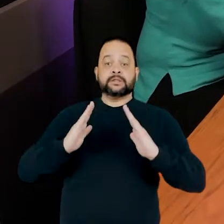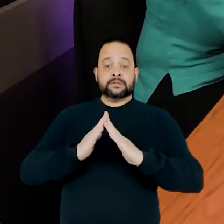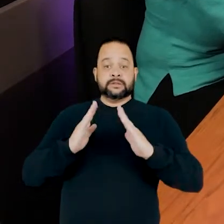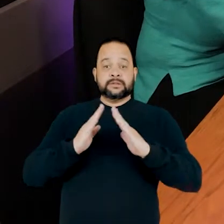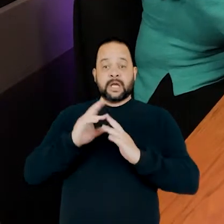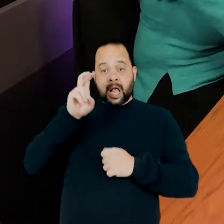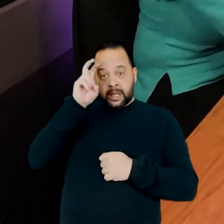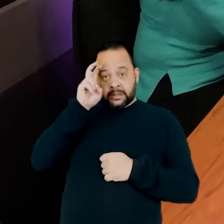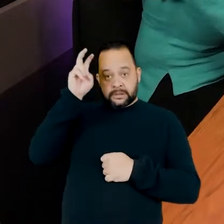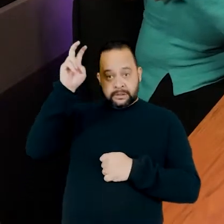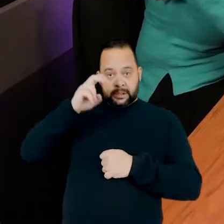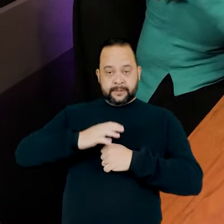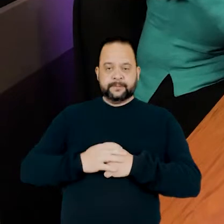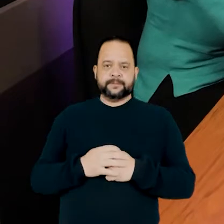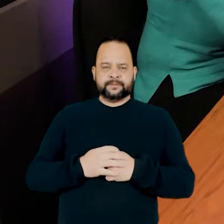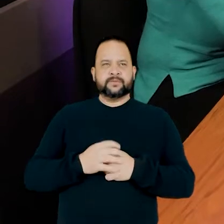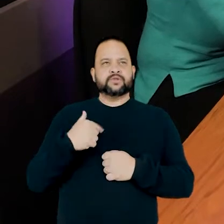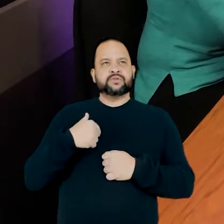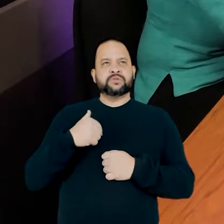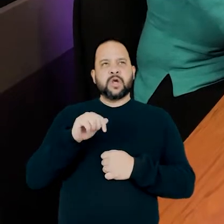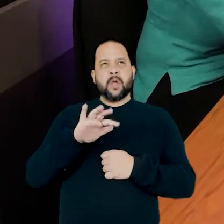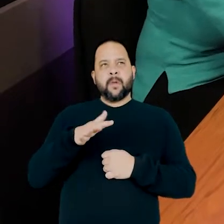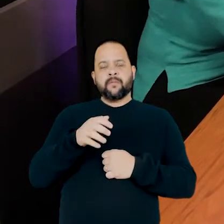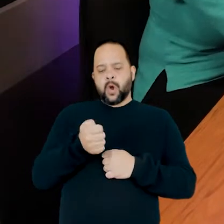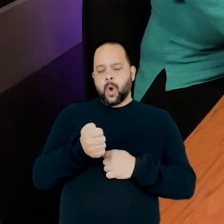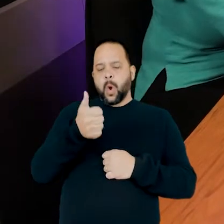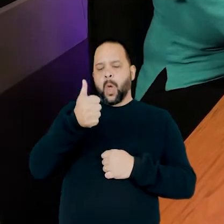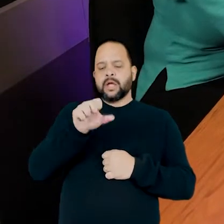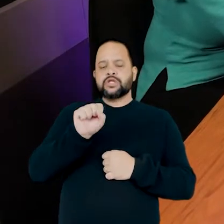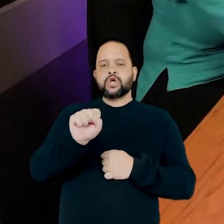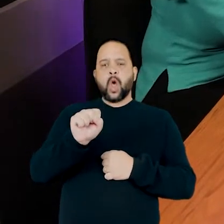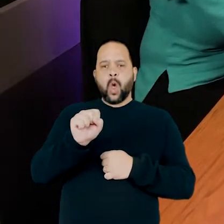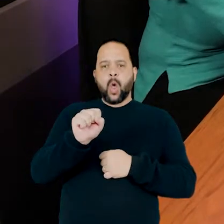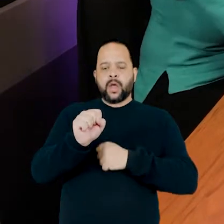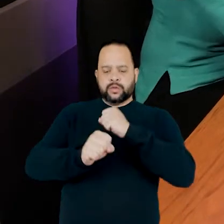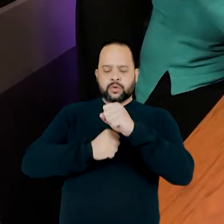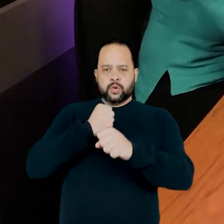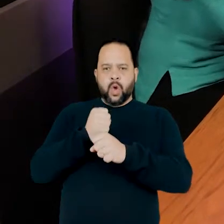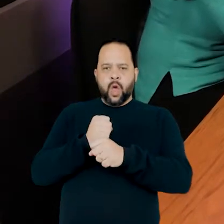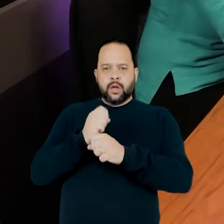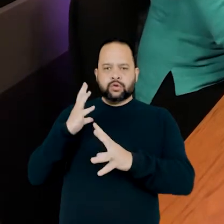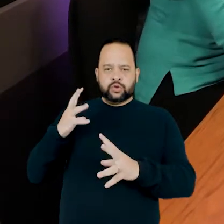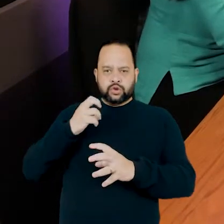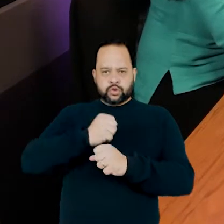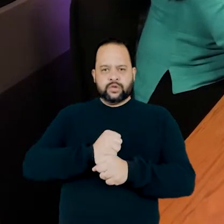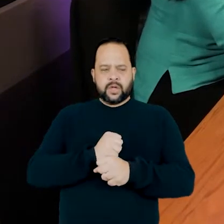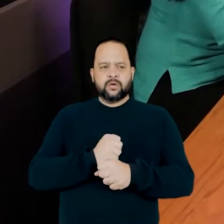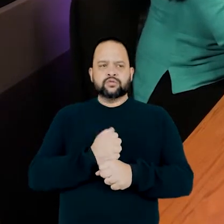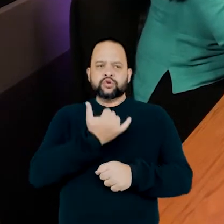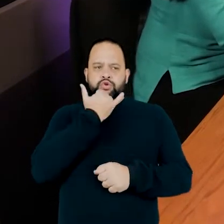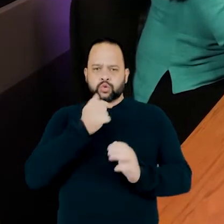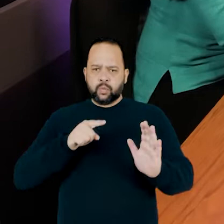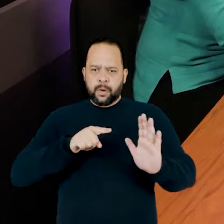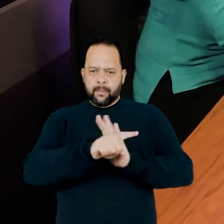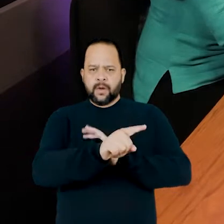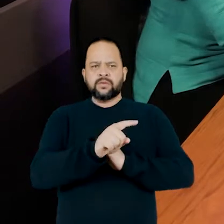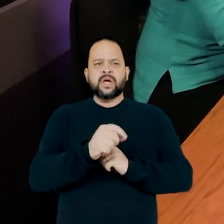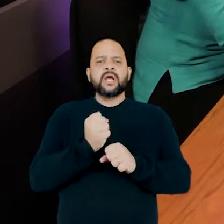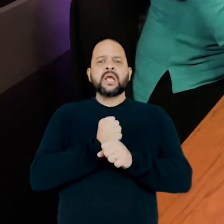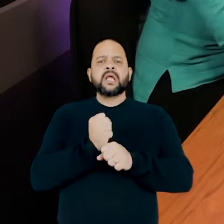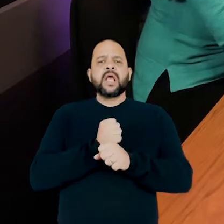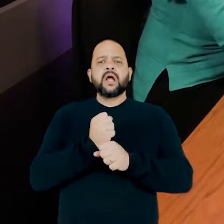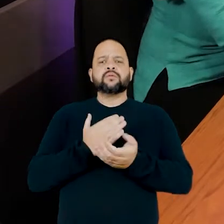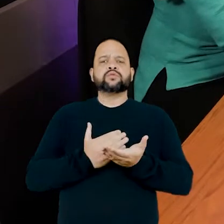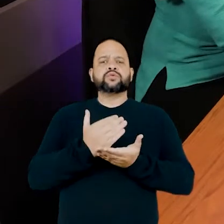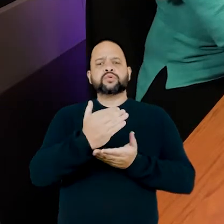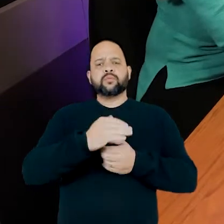Né? E isso foi aí por quase oito anos. Né? Desculpa, Fernanda, te perguntar, que ano mais